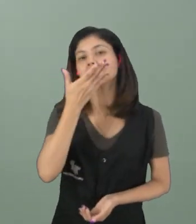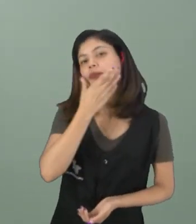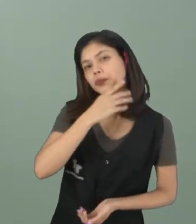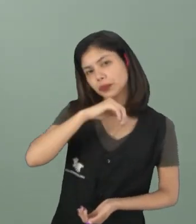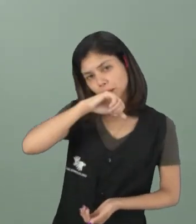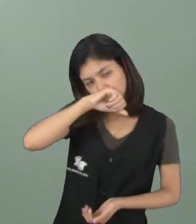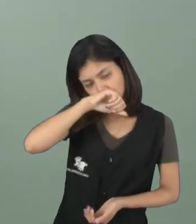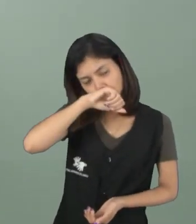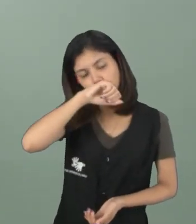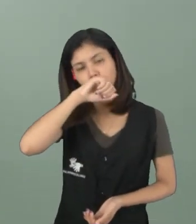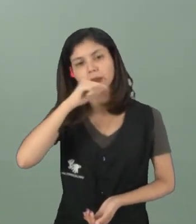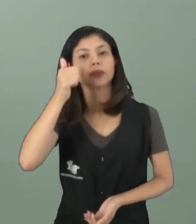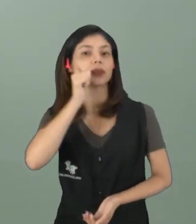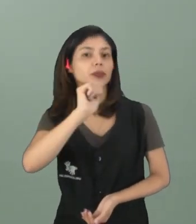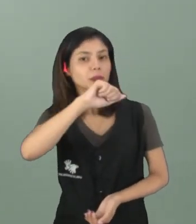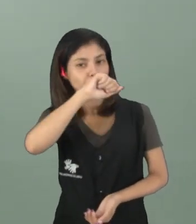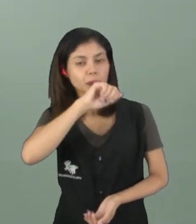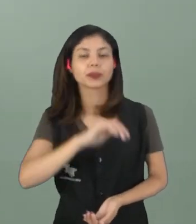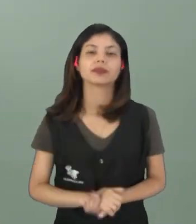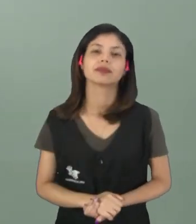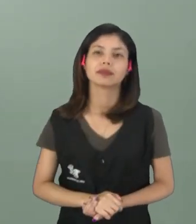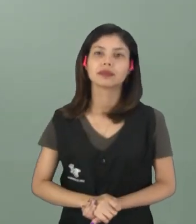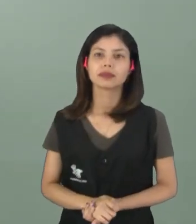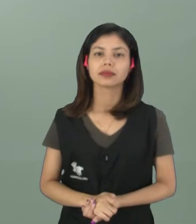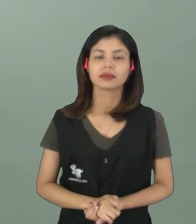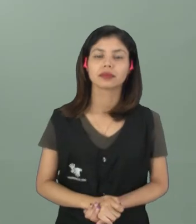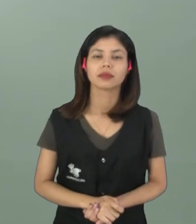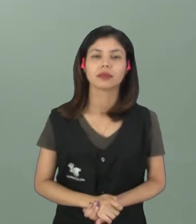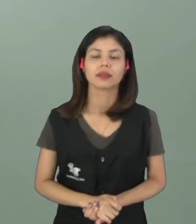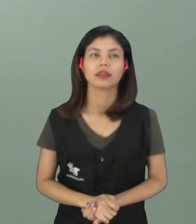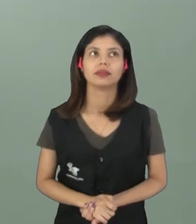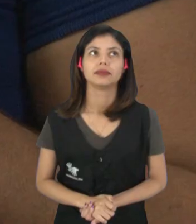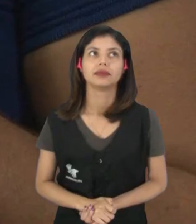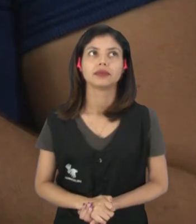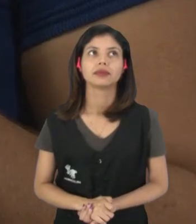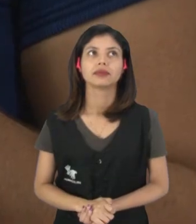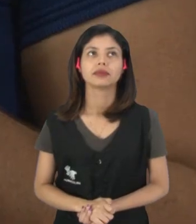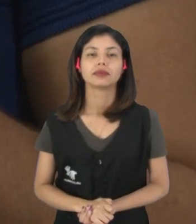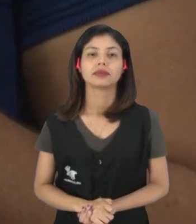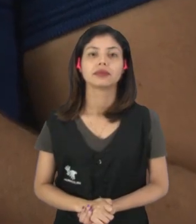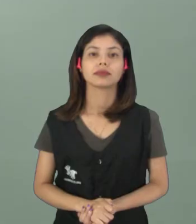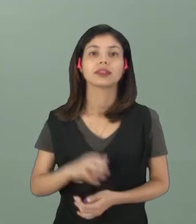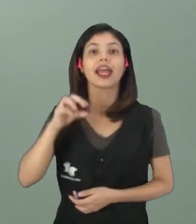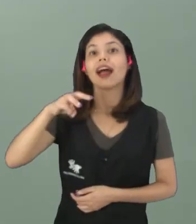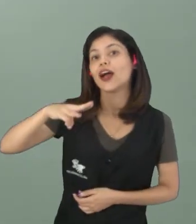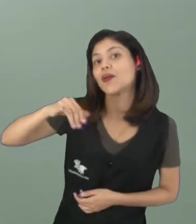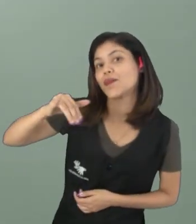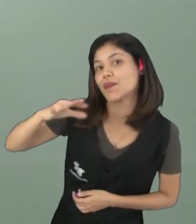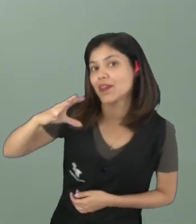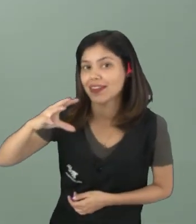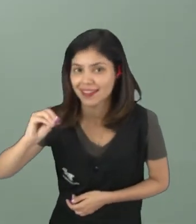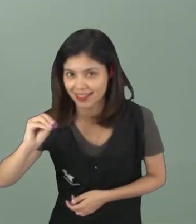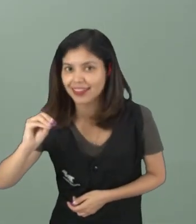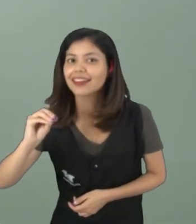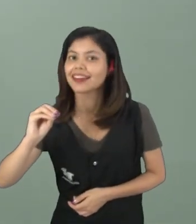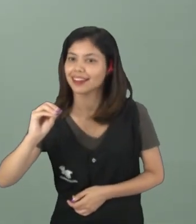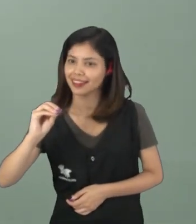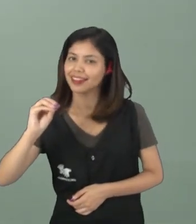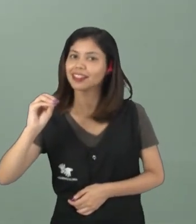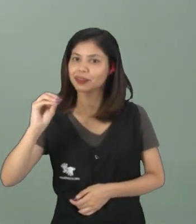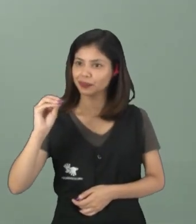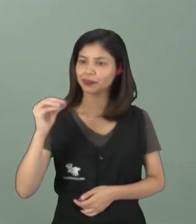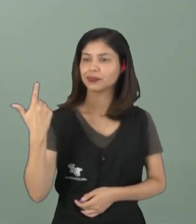das Mães Qual é o mês mês de maio